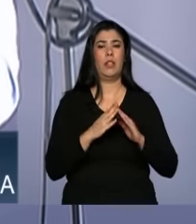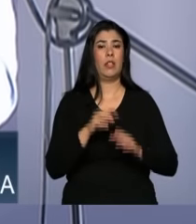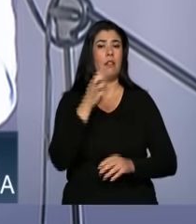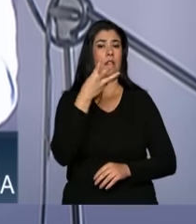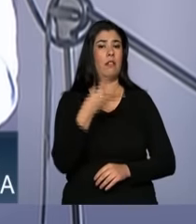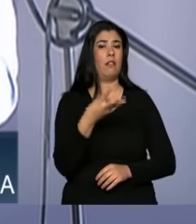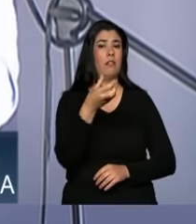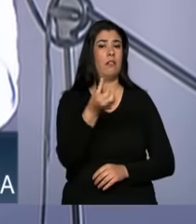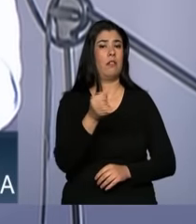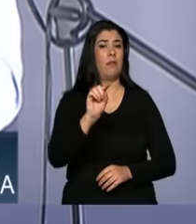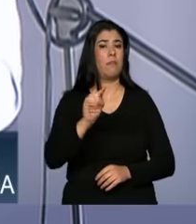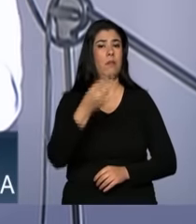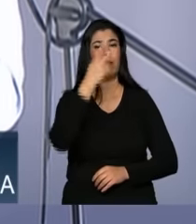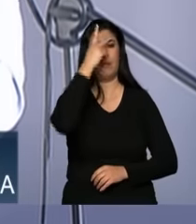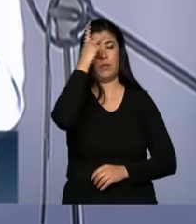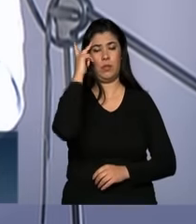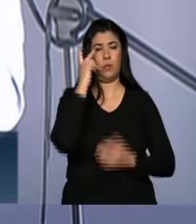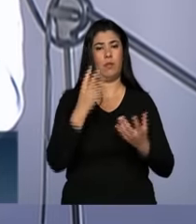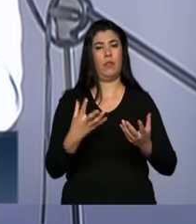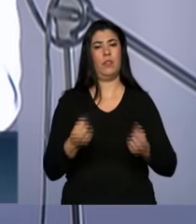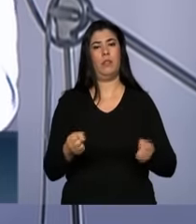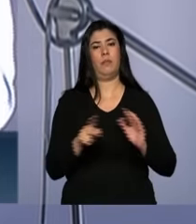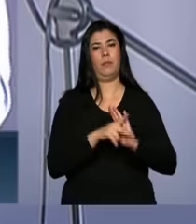mil pessoas beneficiadas.